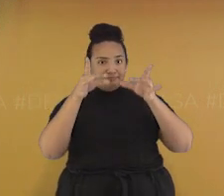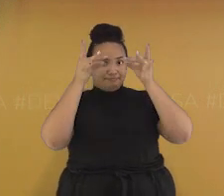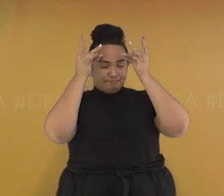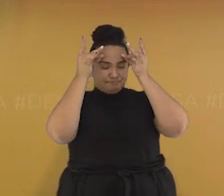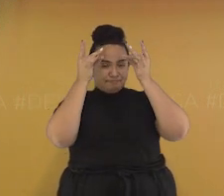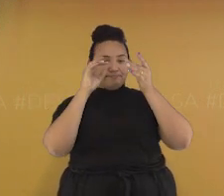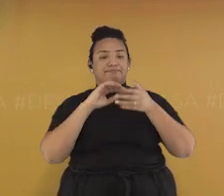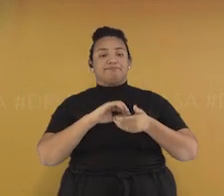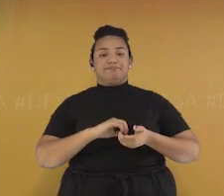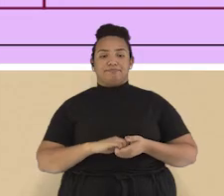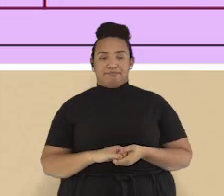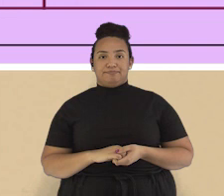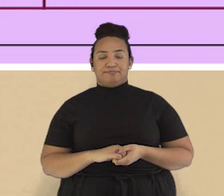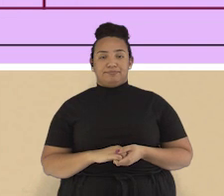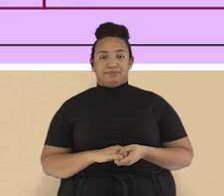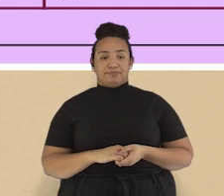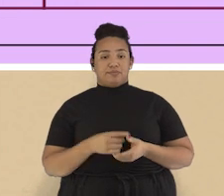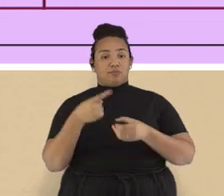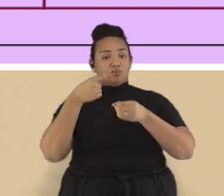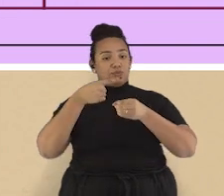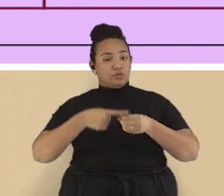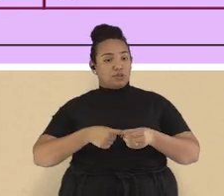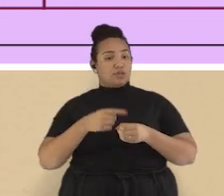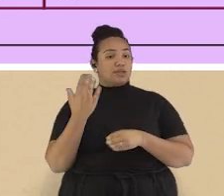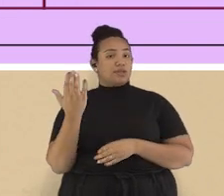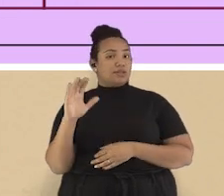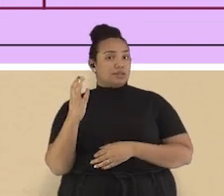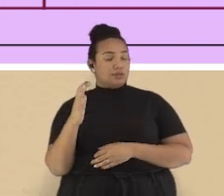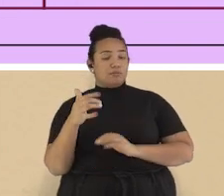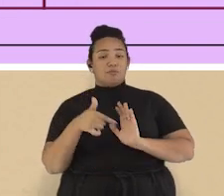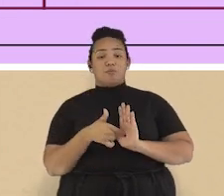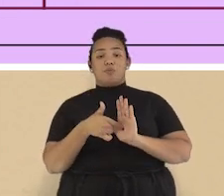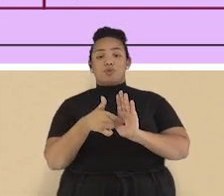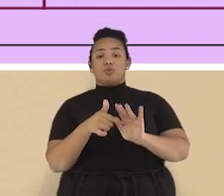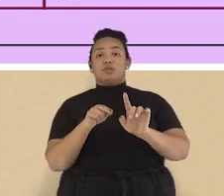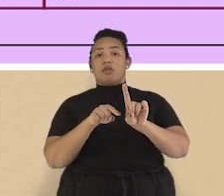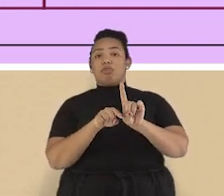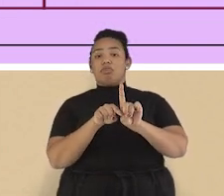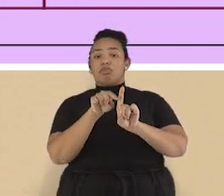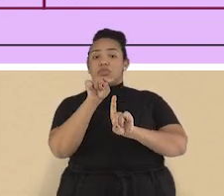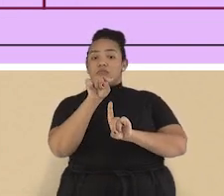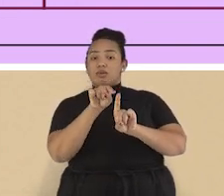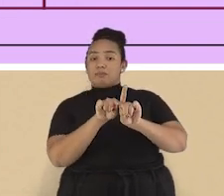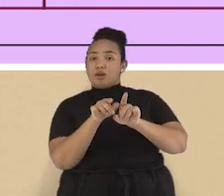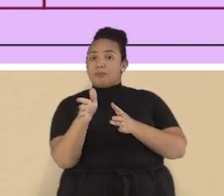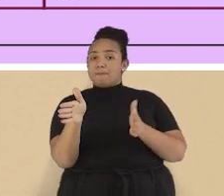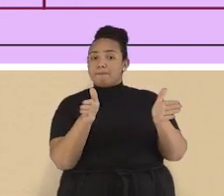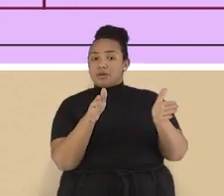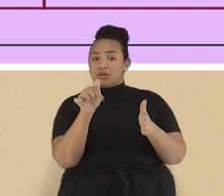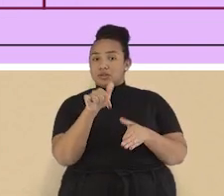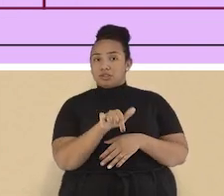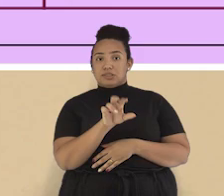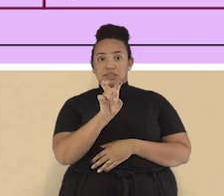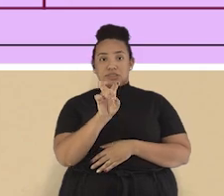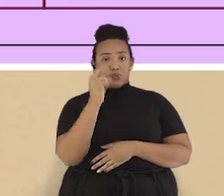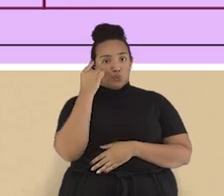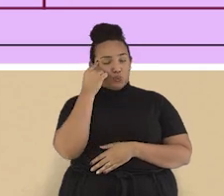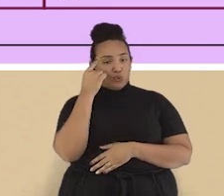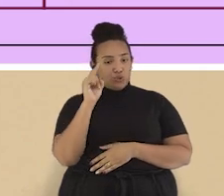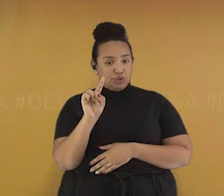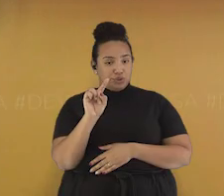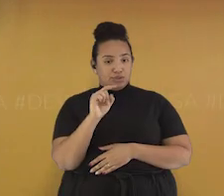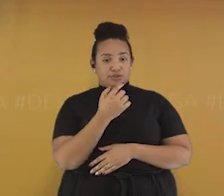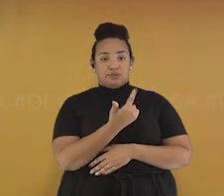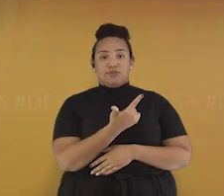para praticarmos. O município de Cariacica apresentou as seguintes temperaturas no período de